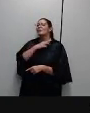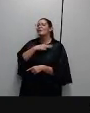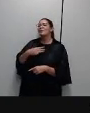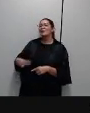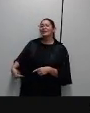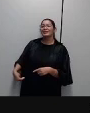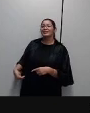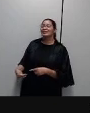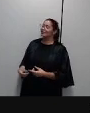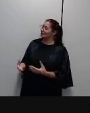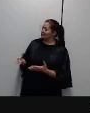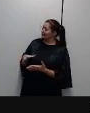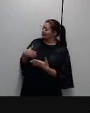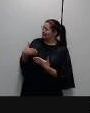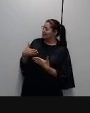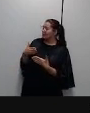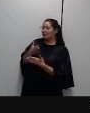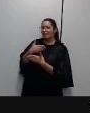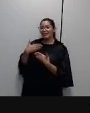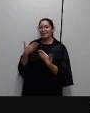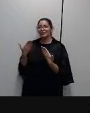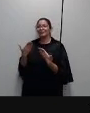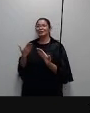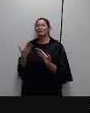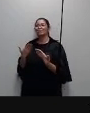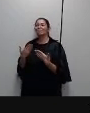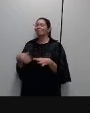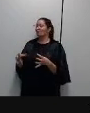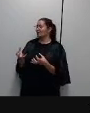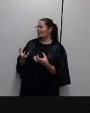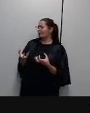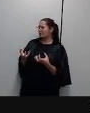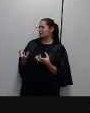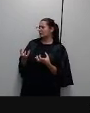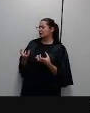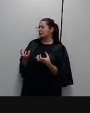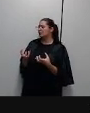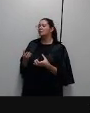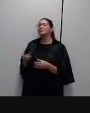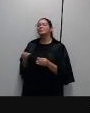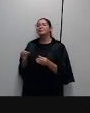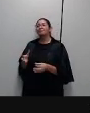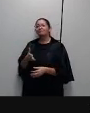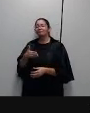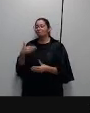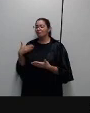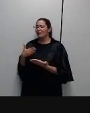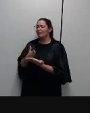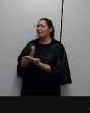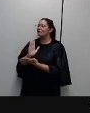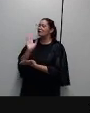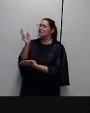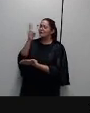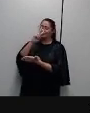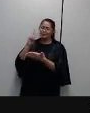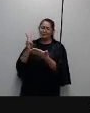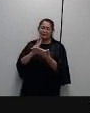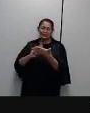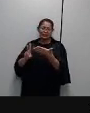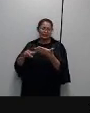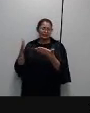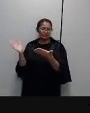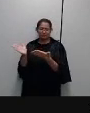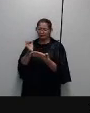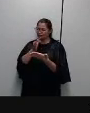né que o notabiliza por querer o ponto precisa eu nem avançar para o exame de mérito exame de fundo